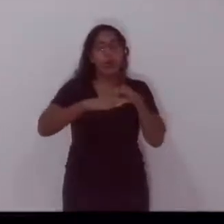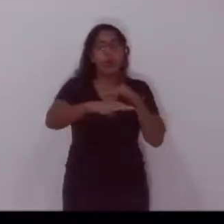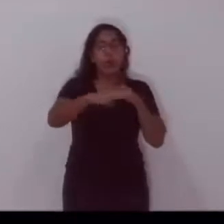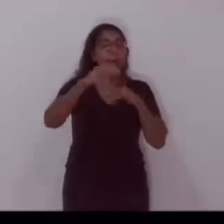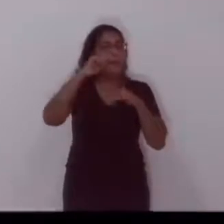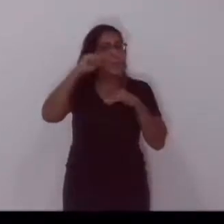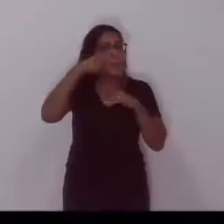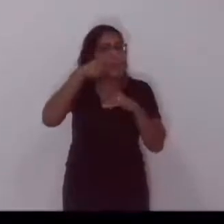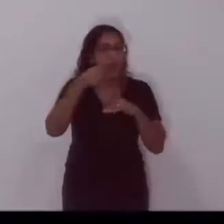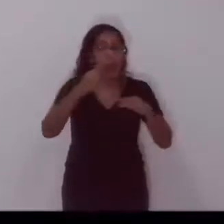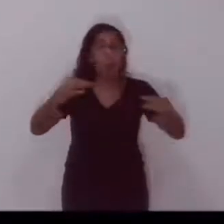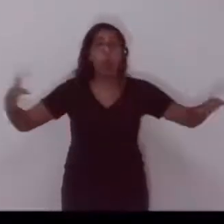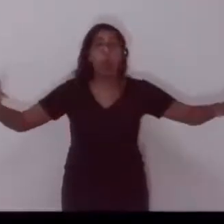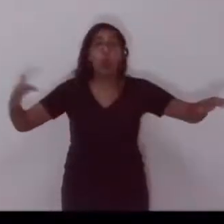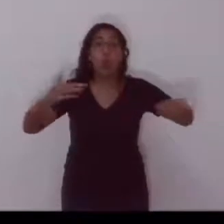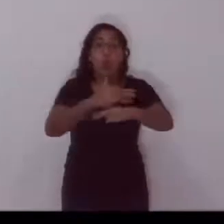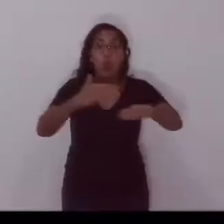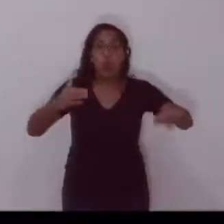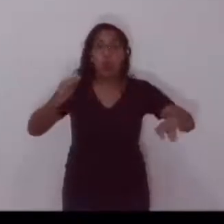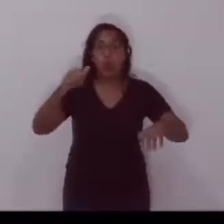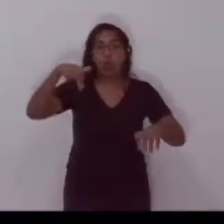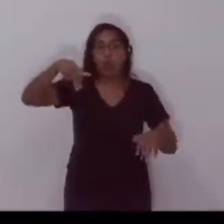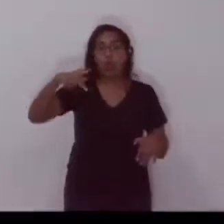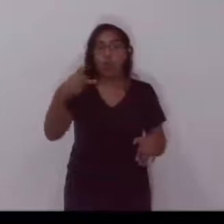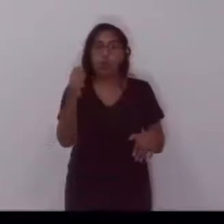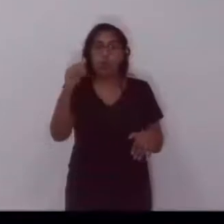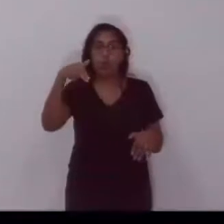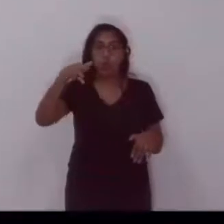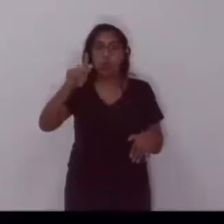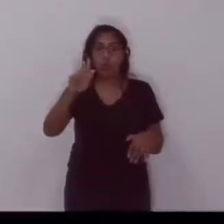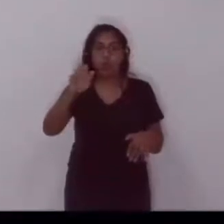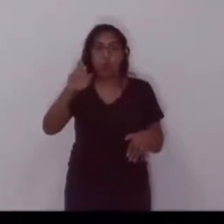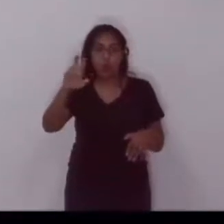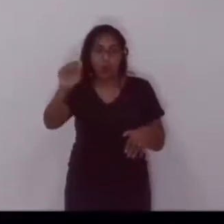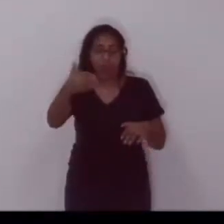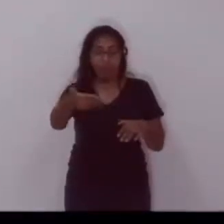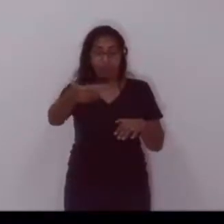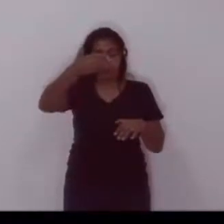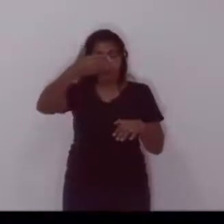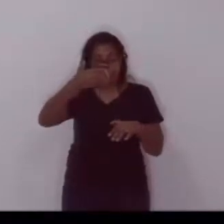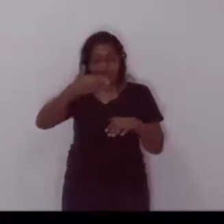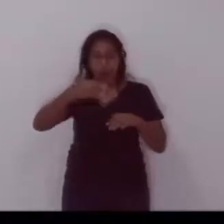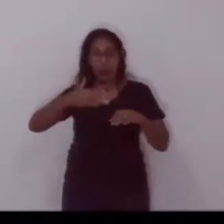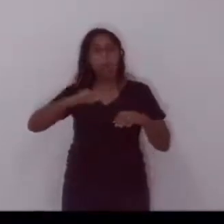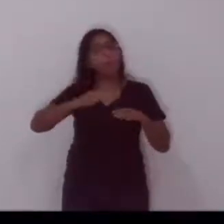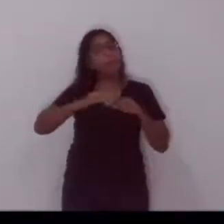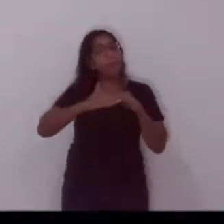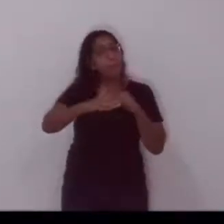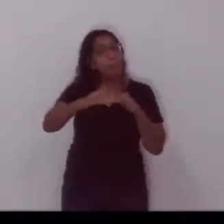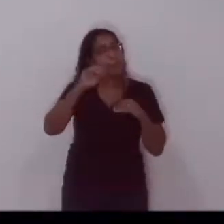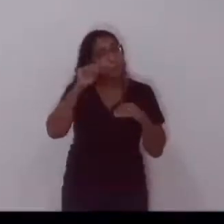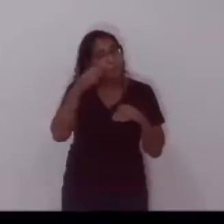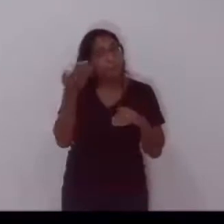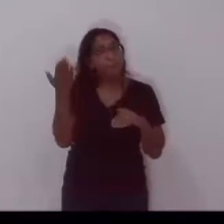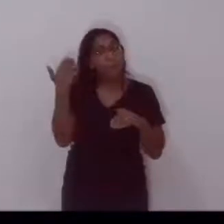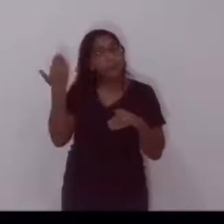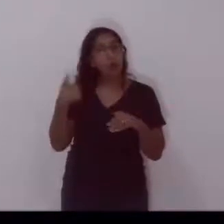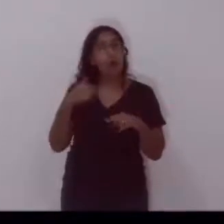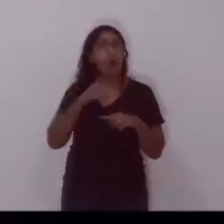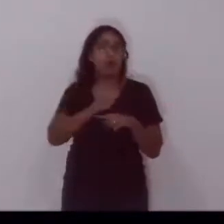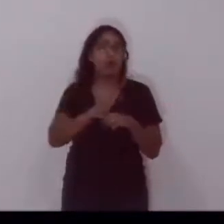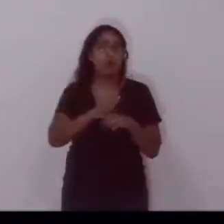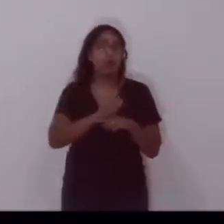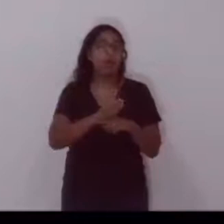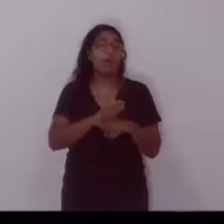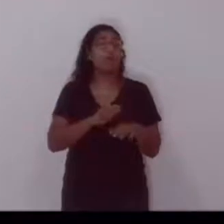tem que fazer? Tem que planejar esse trânsito. O exemplo da rotatória bem calculada, ela diminui